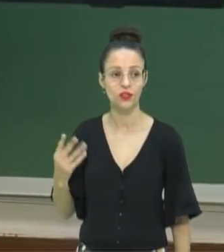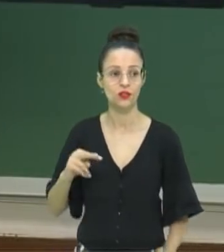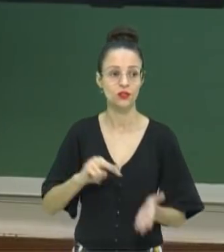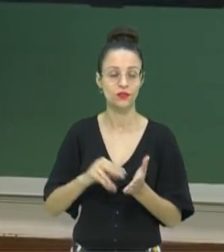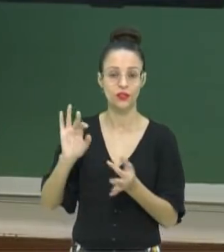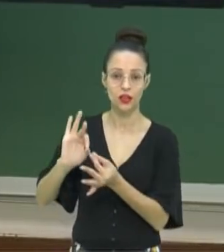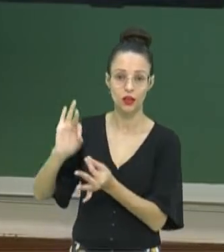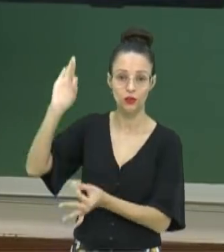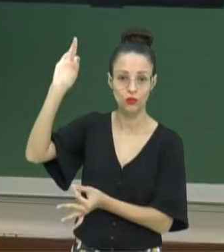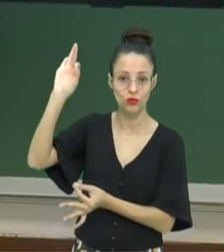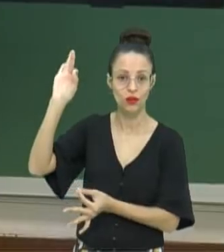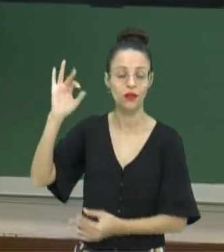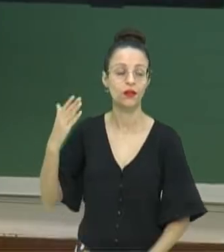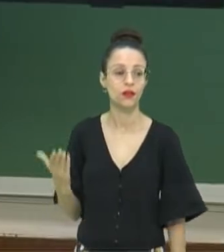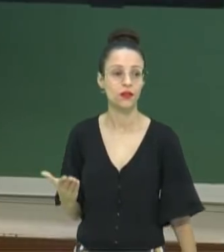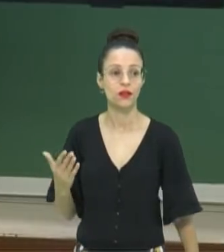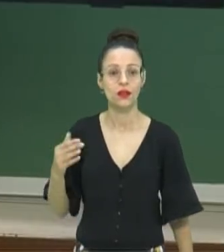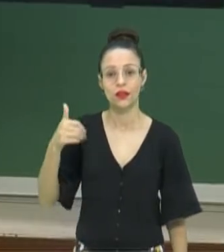que a altura é